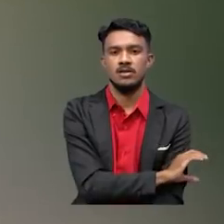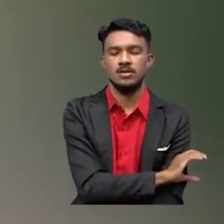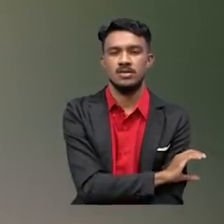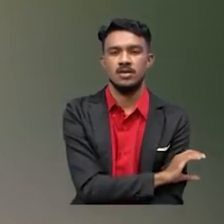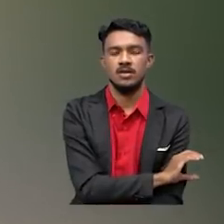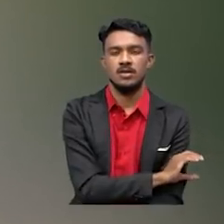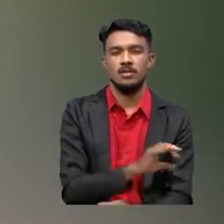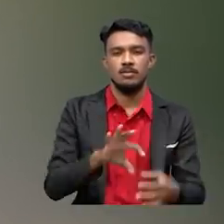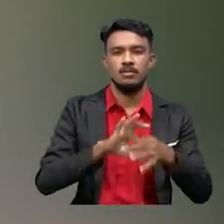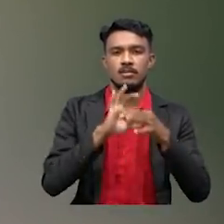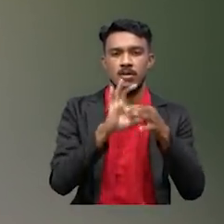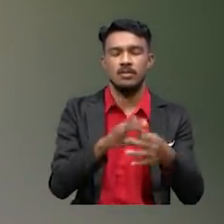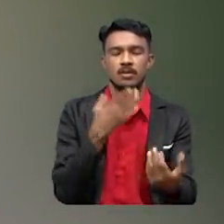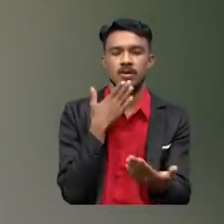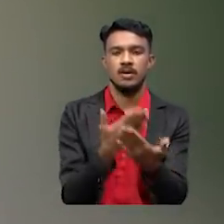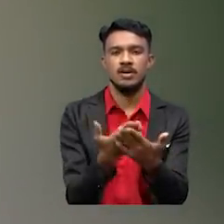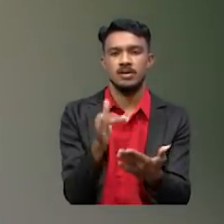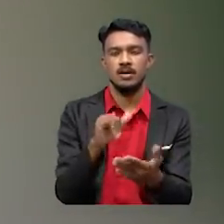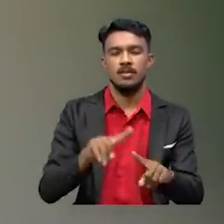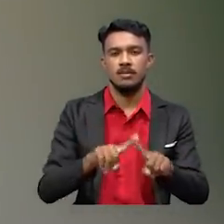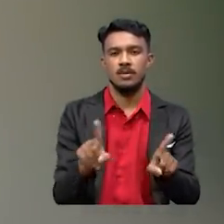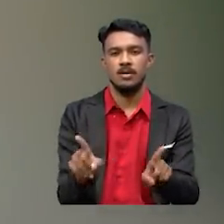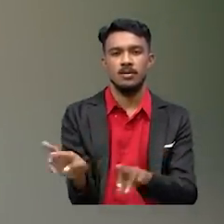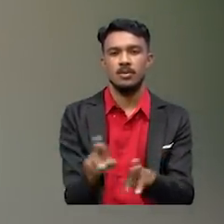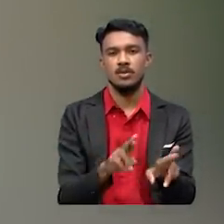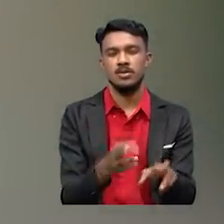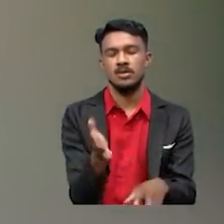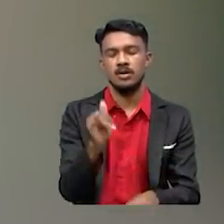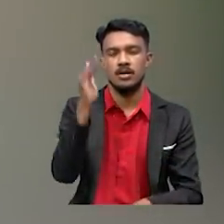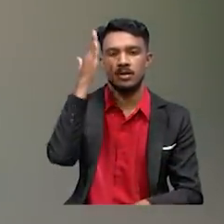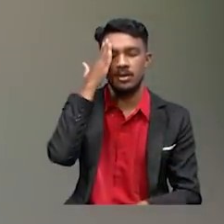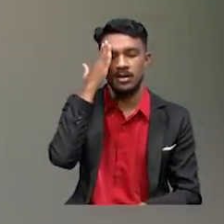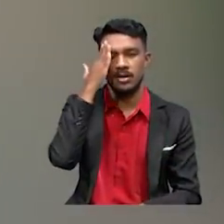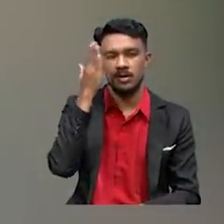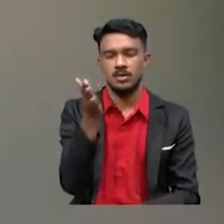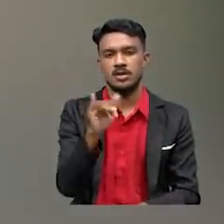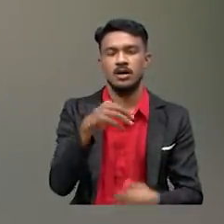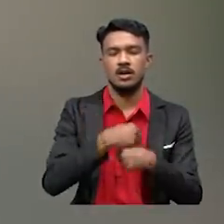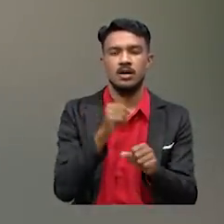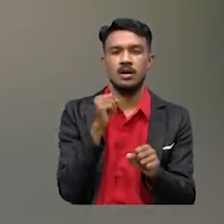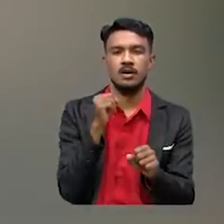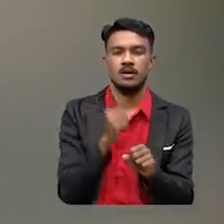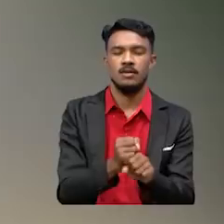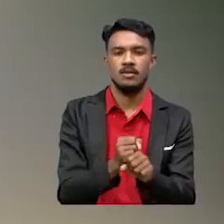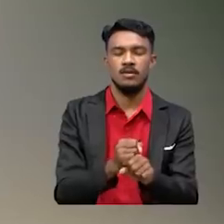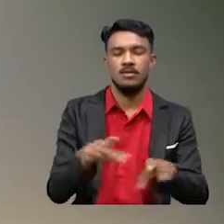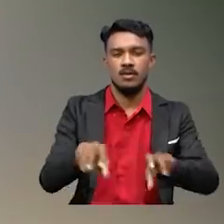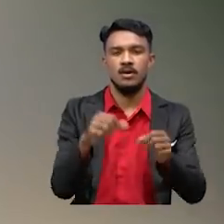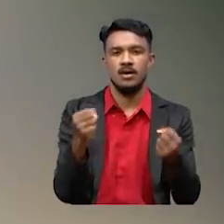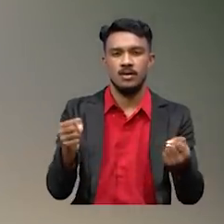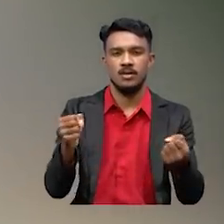sucesso sira Abe como pronto, se ele não considerar o Hansan em terceira parte, só para halo estraga a imagem de candidato presidente. Sim,